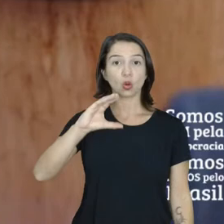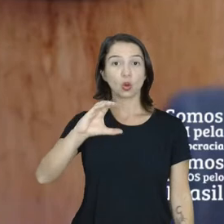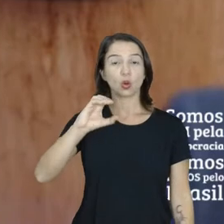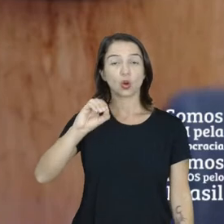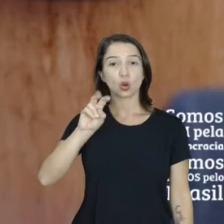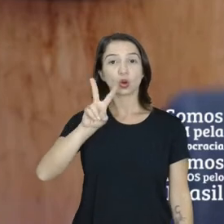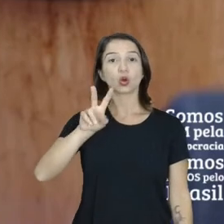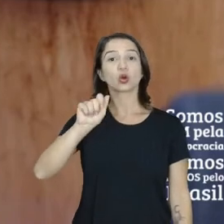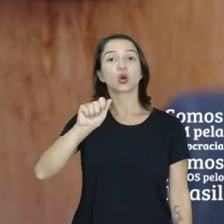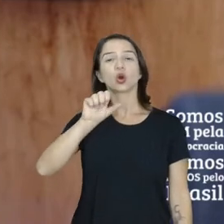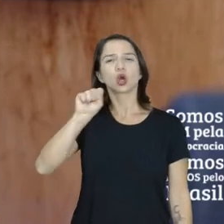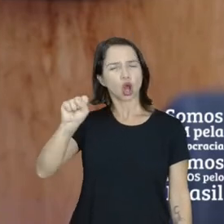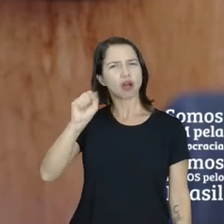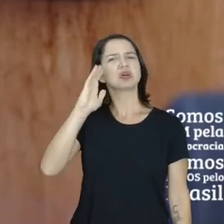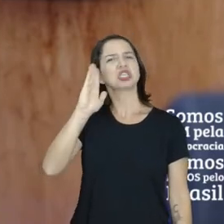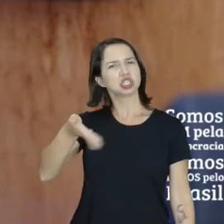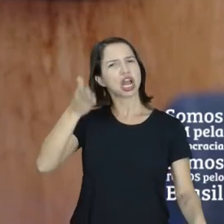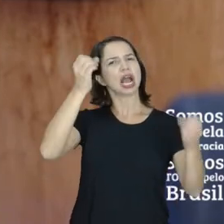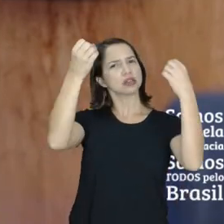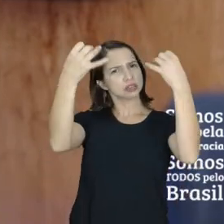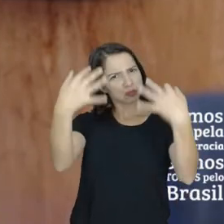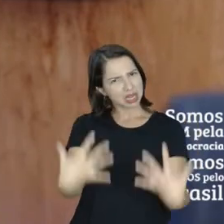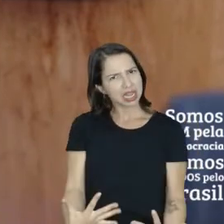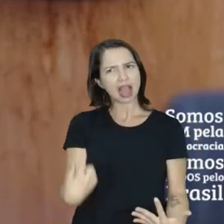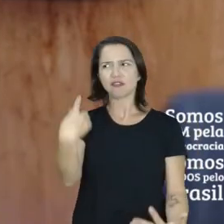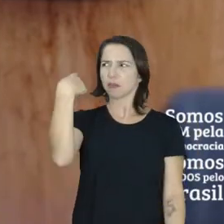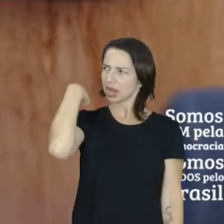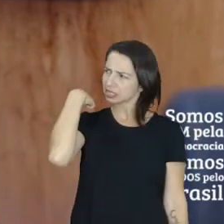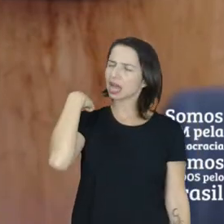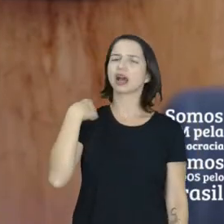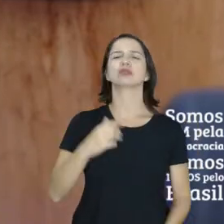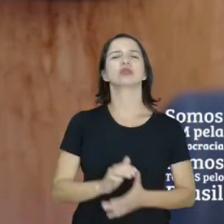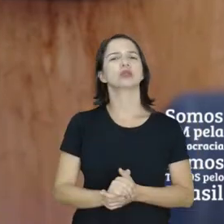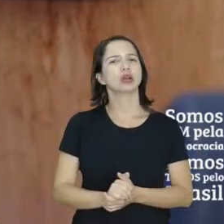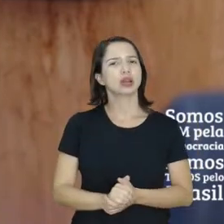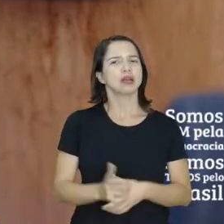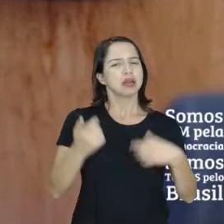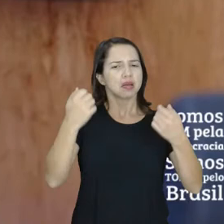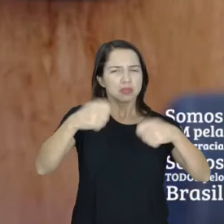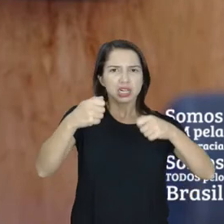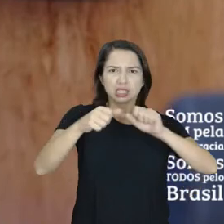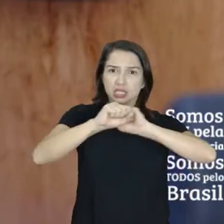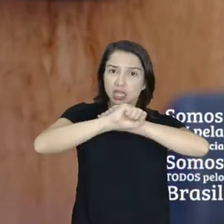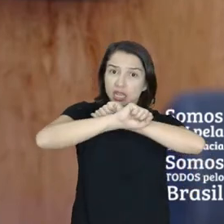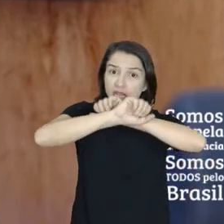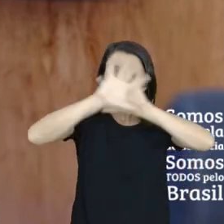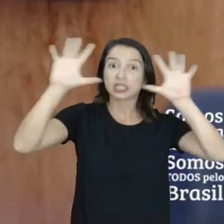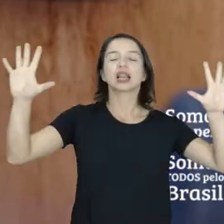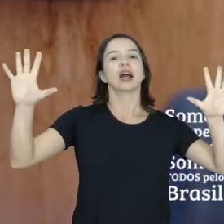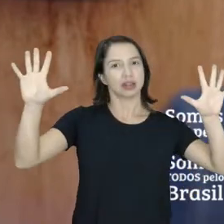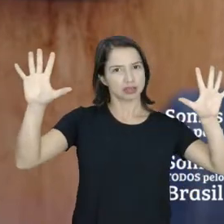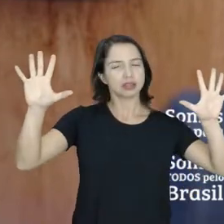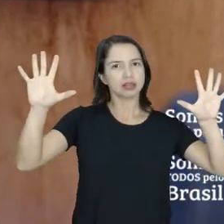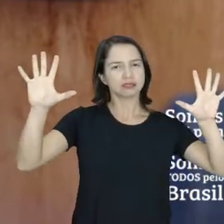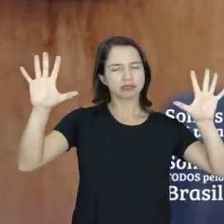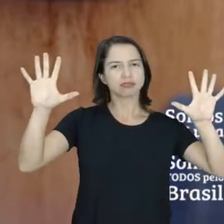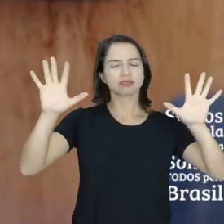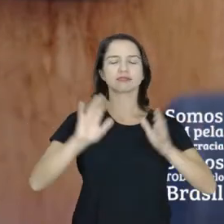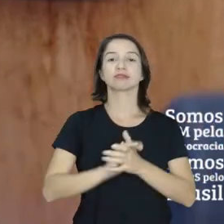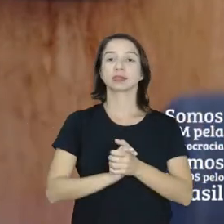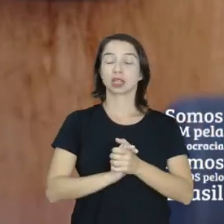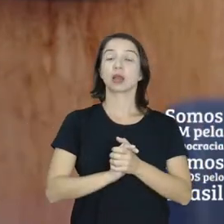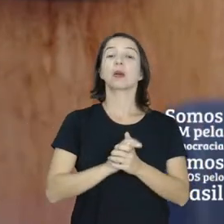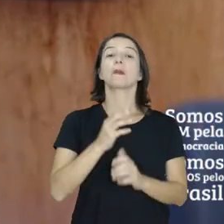as informações. Então, aborto. O presidente Lula é contra, eu sou contra. Ele